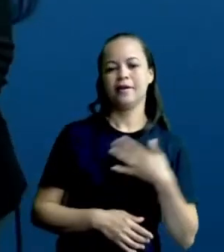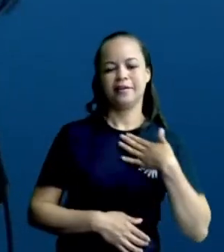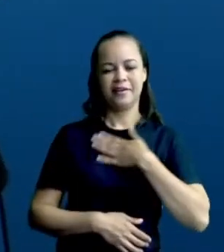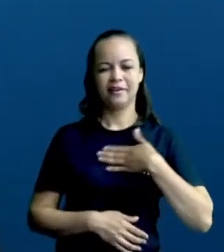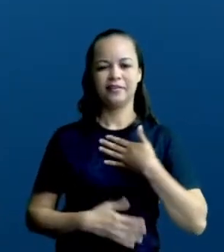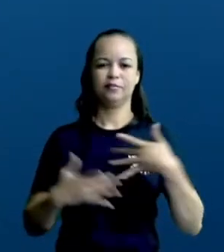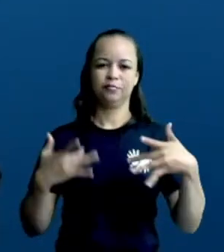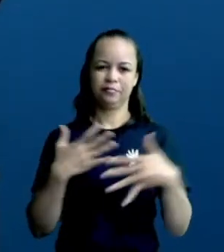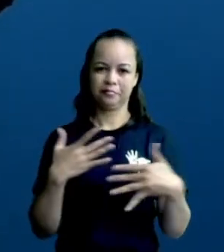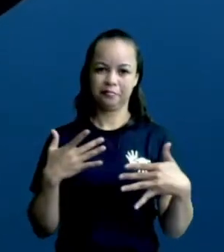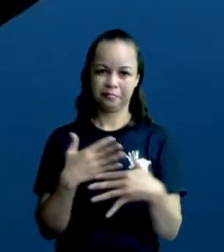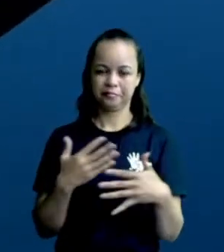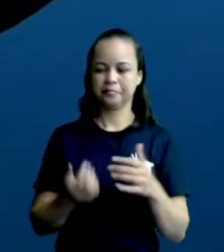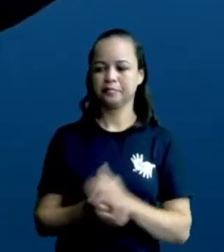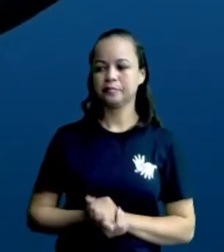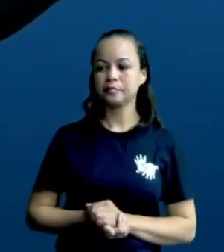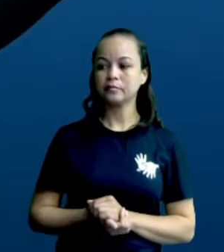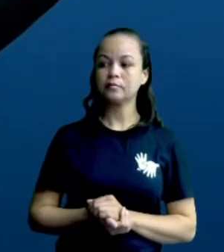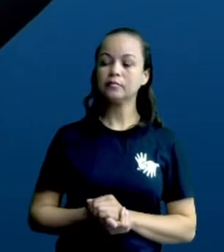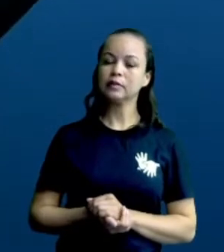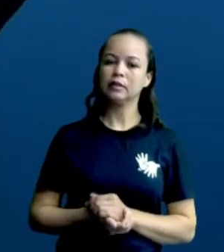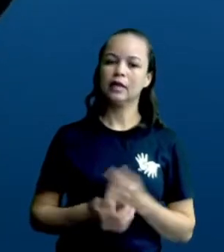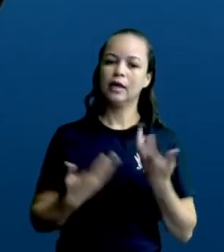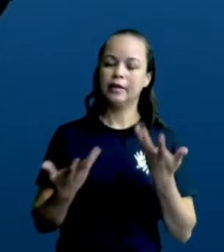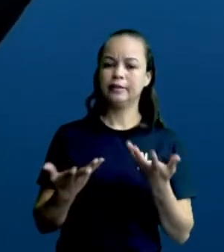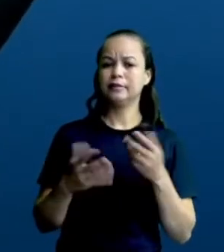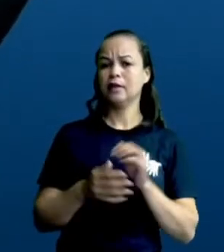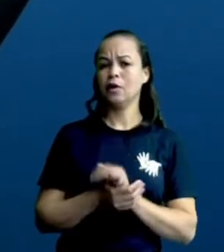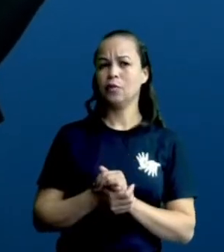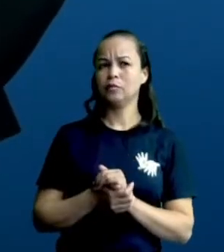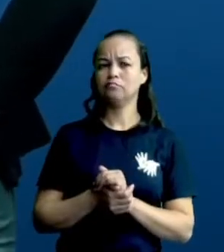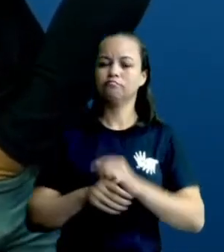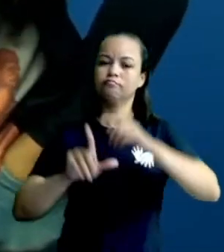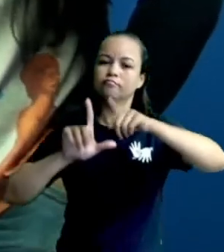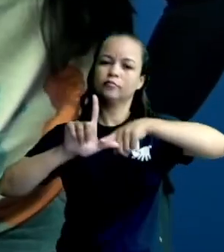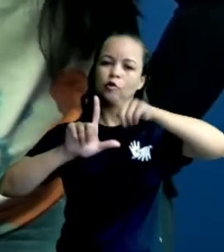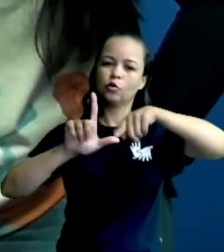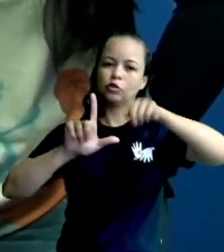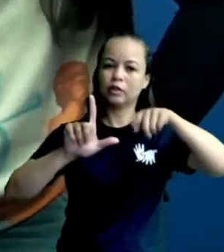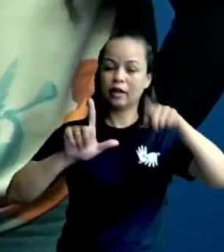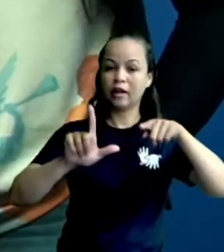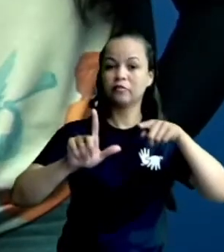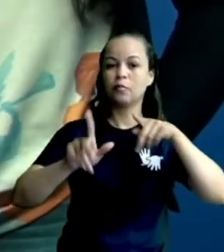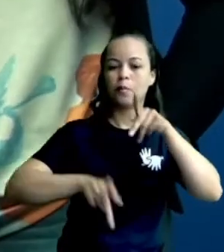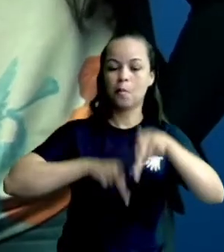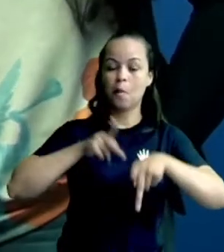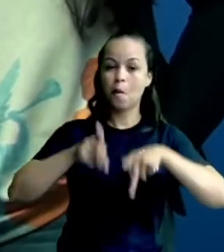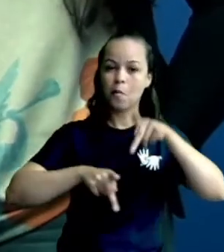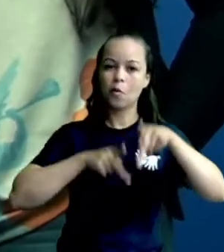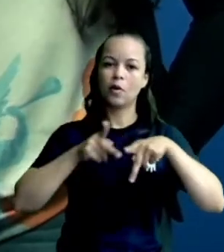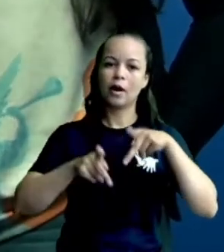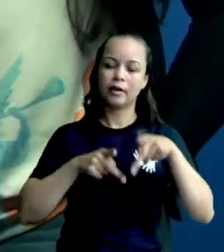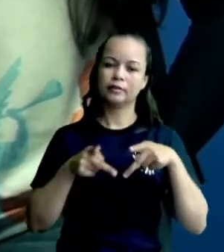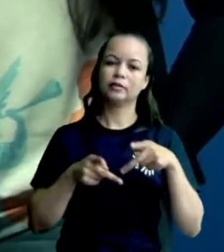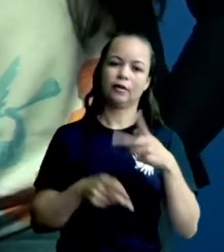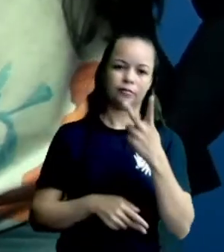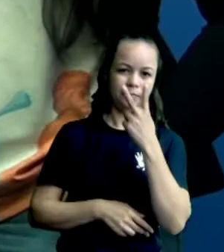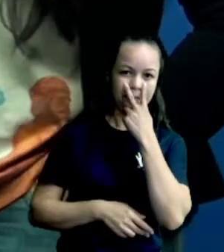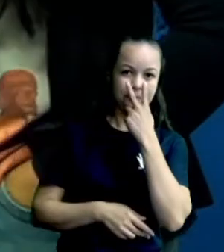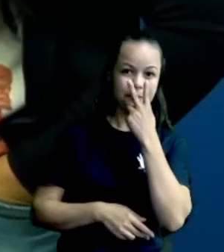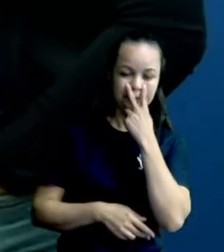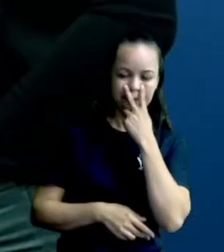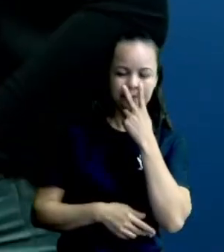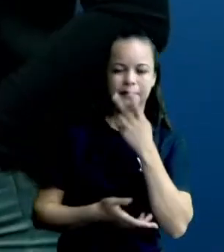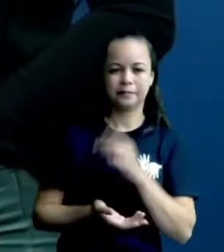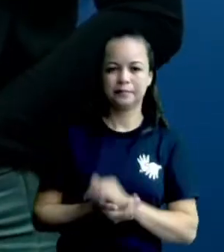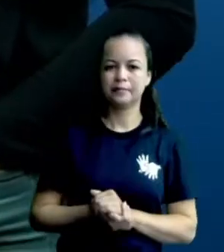certo? Então, olha aqui, ó, os gráficos da população da nossa Vitória,